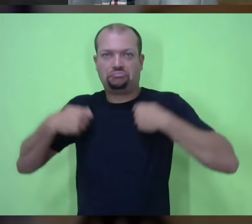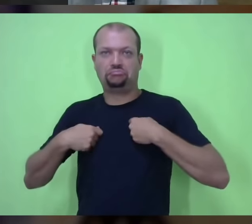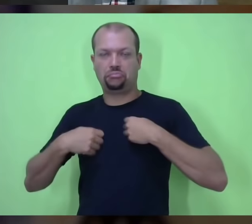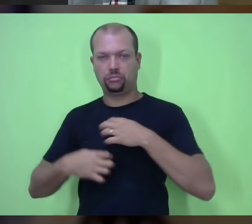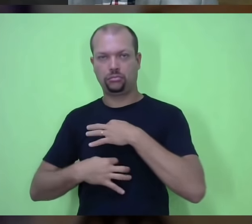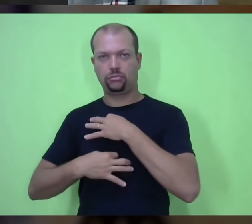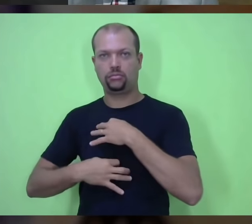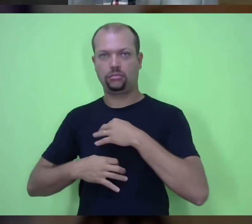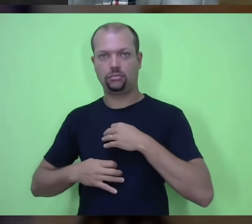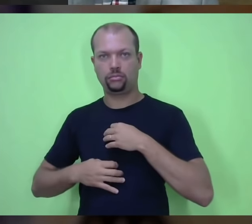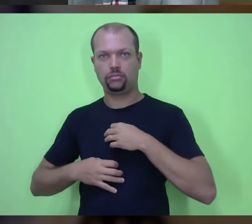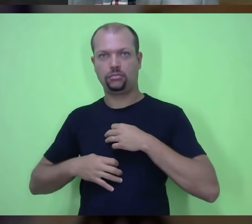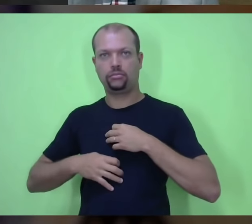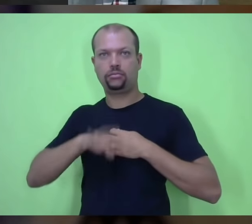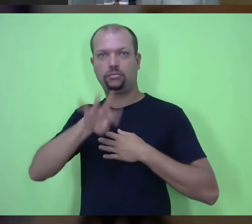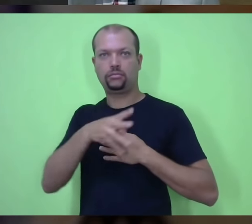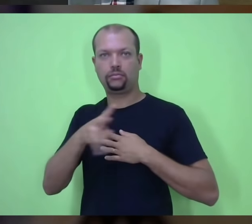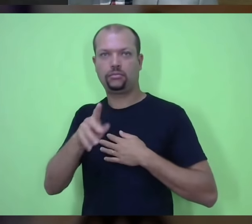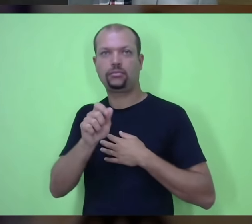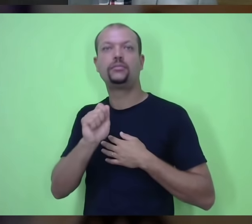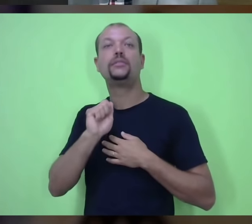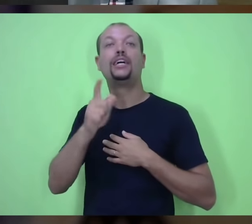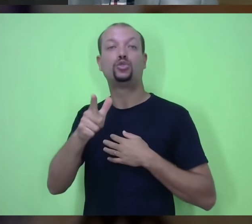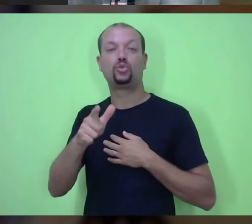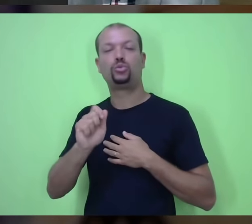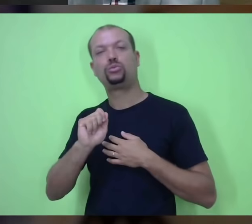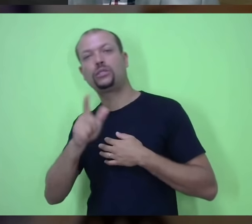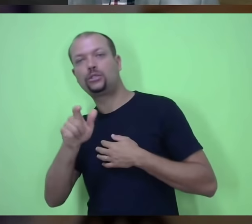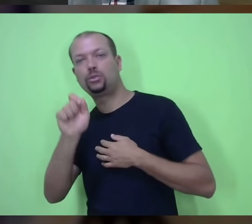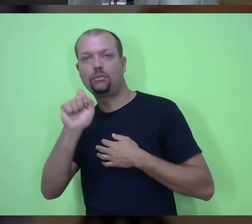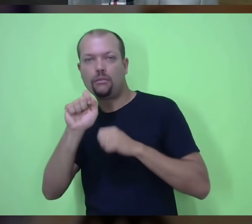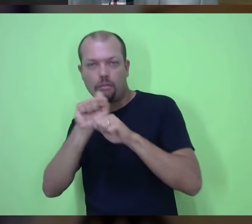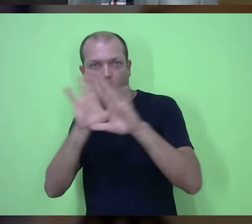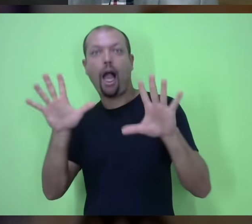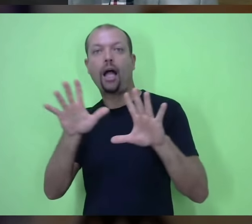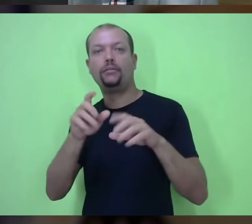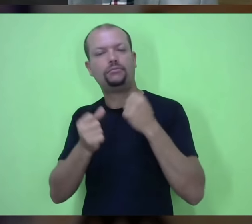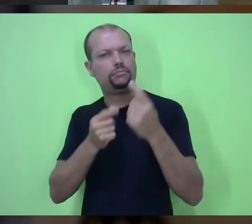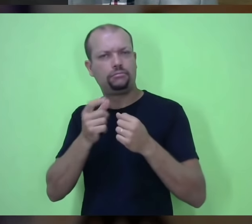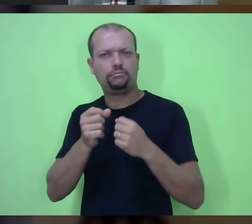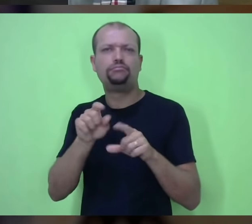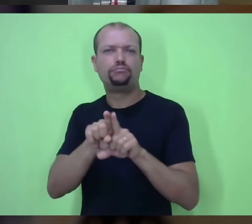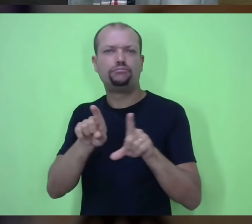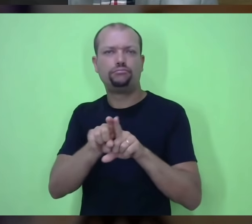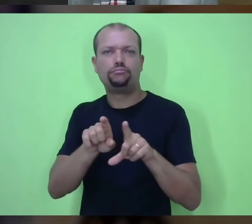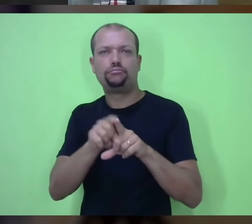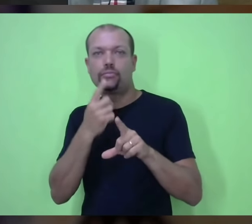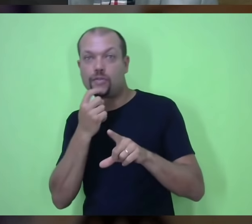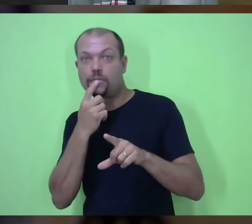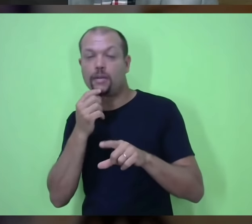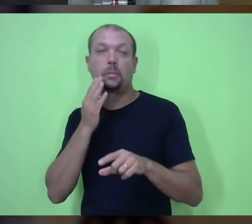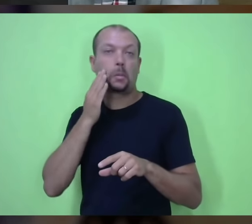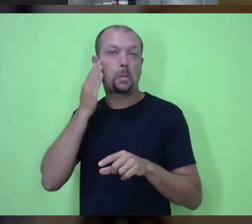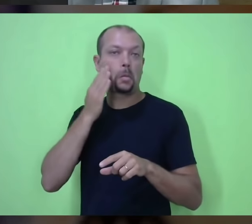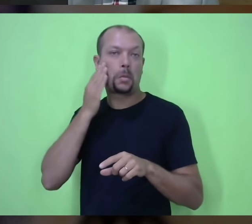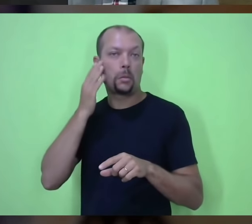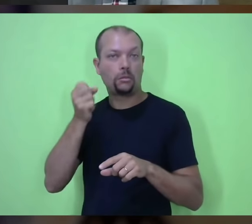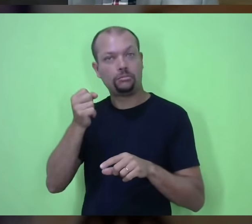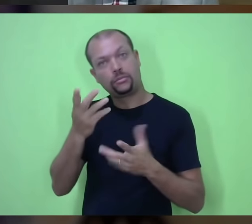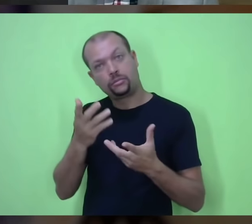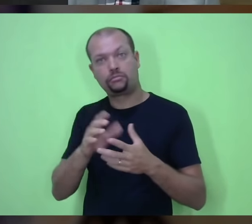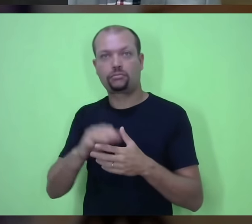com uma camisa xadrez com tom de azul, azul claro e também algumas listras vermelhas. Eu tenho a pele clara, o